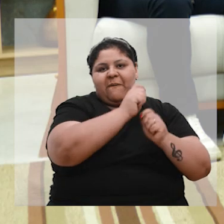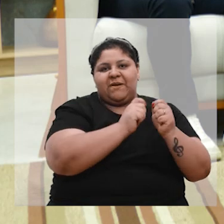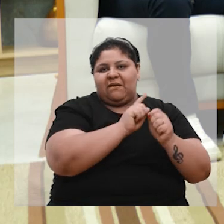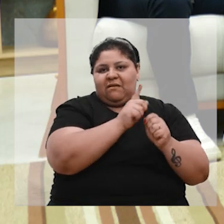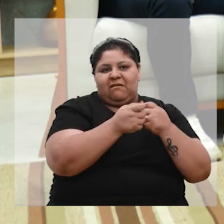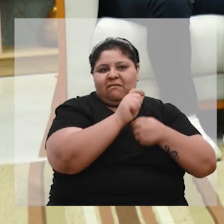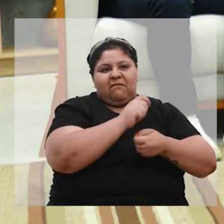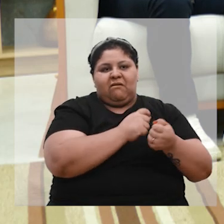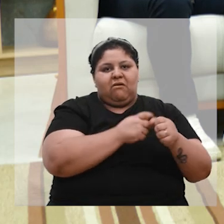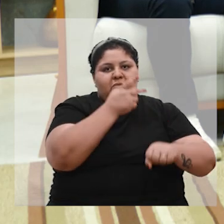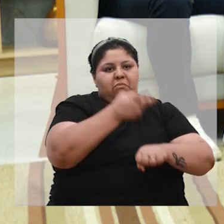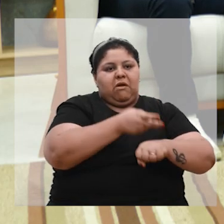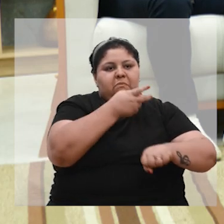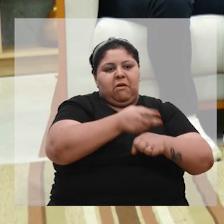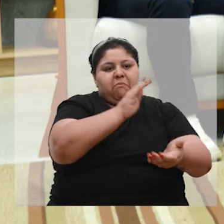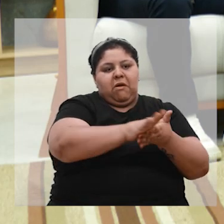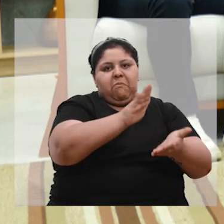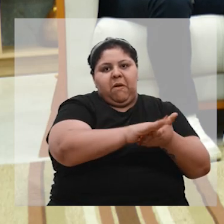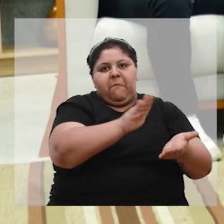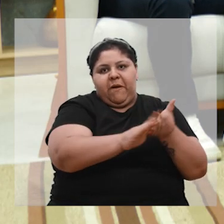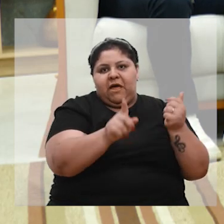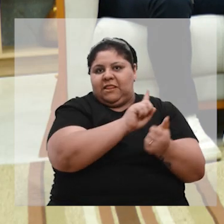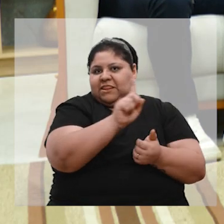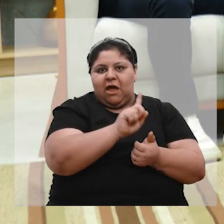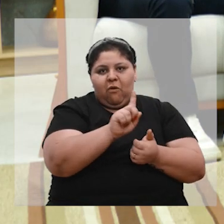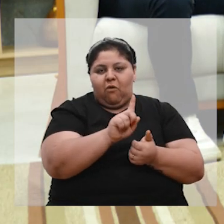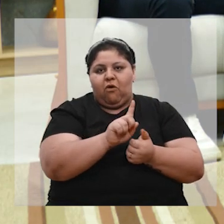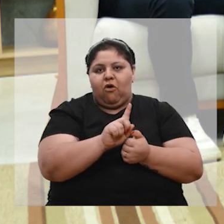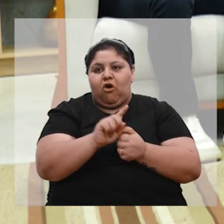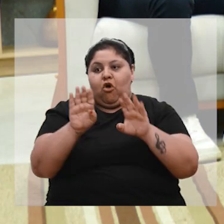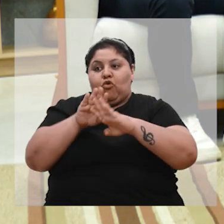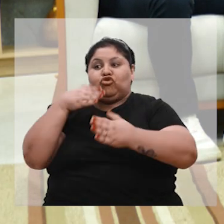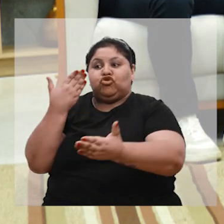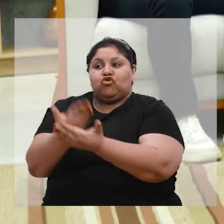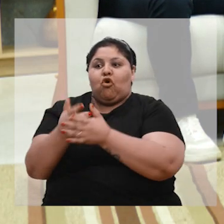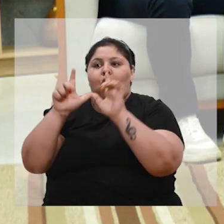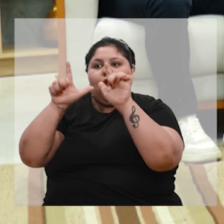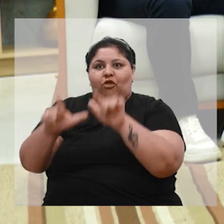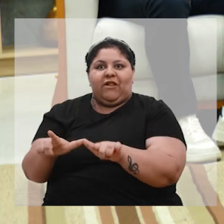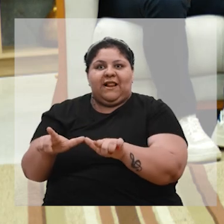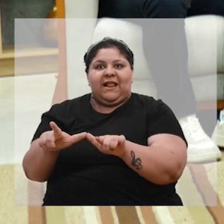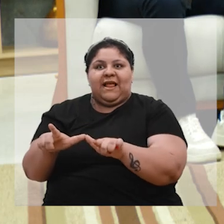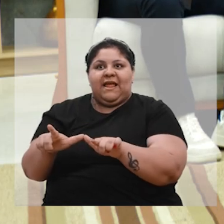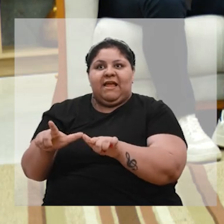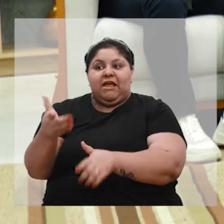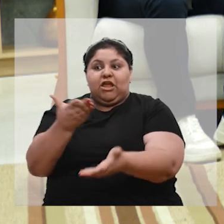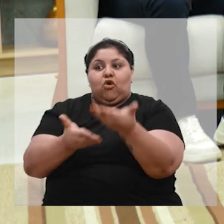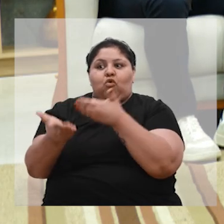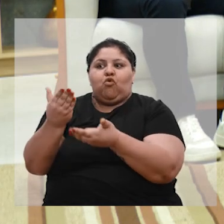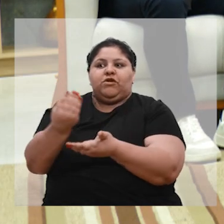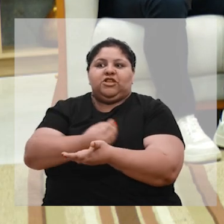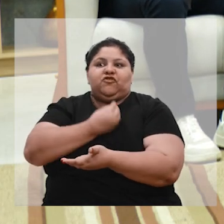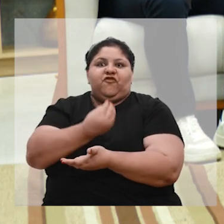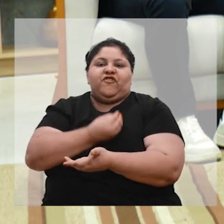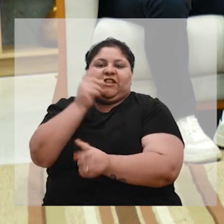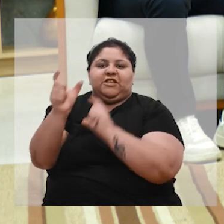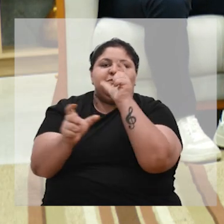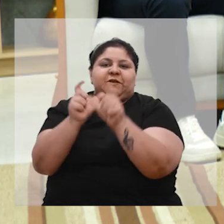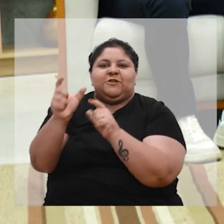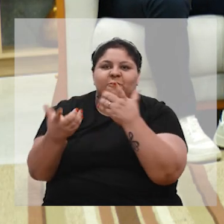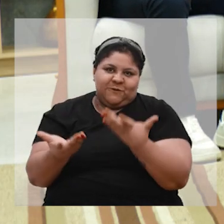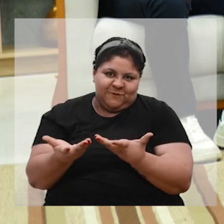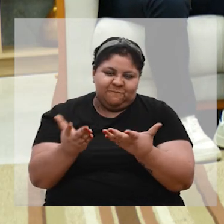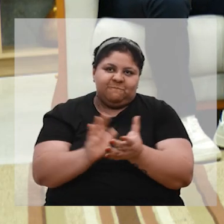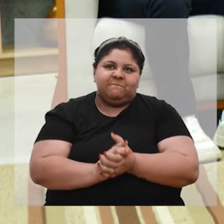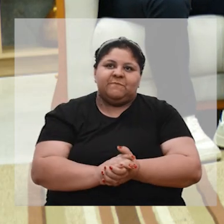fábrica que produz um produto. Enlatado, né? Escola é um lugar que lida com pessoas, com gente,